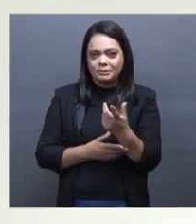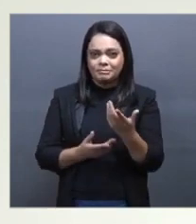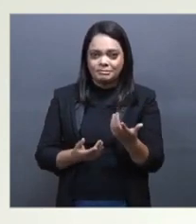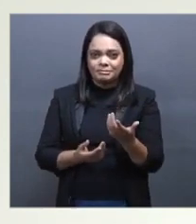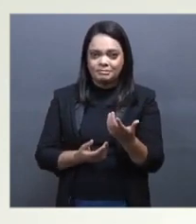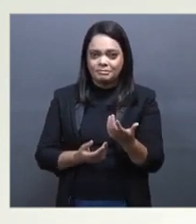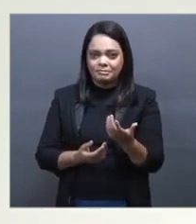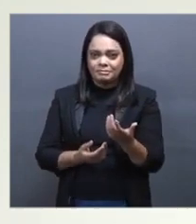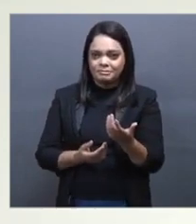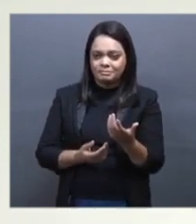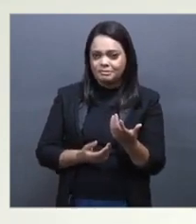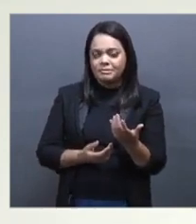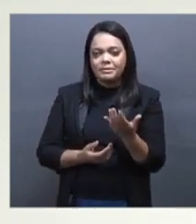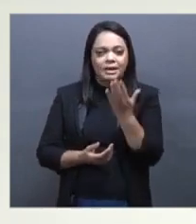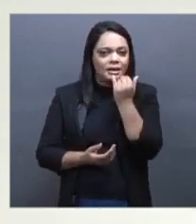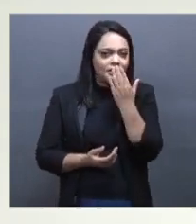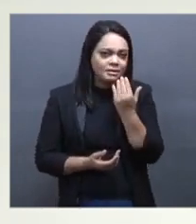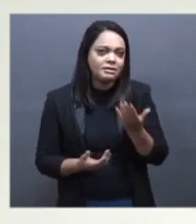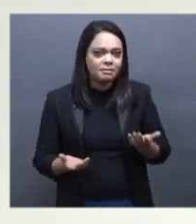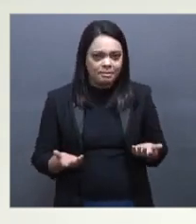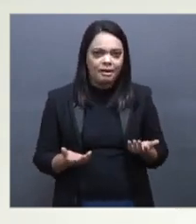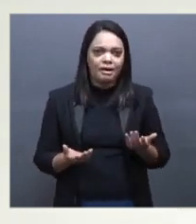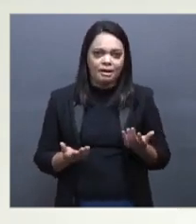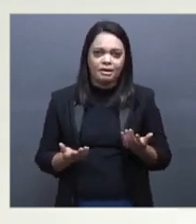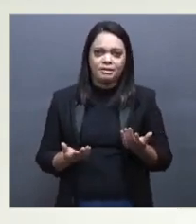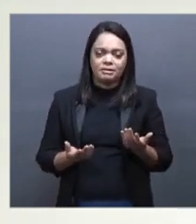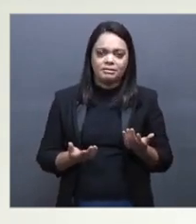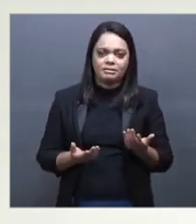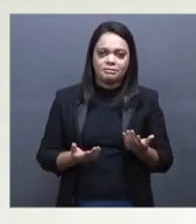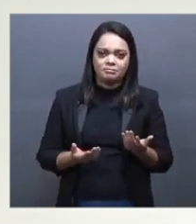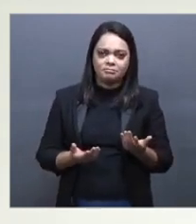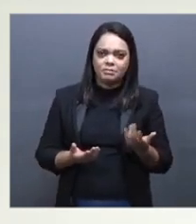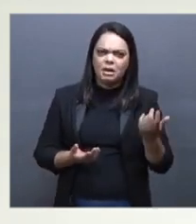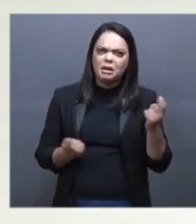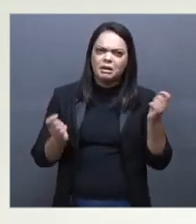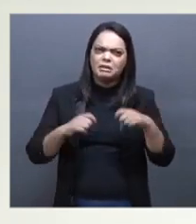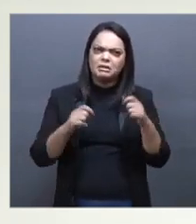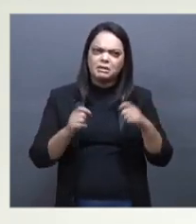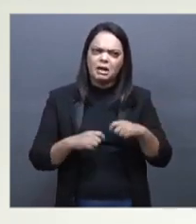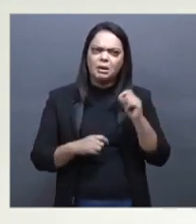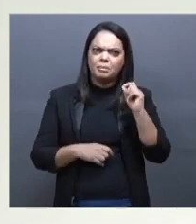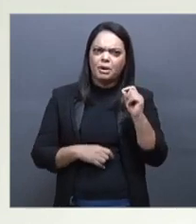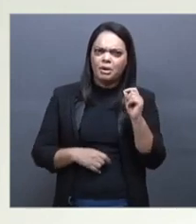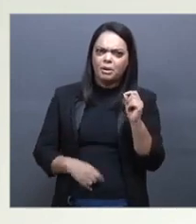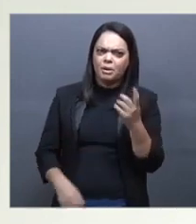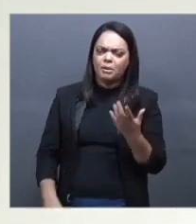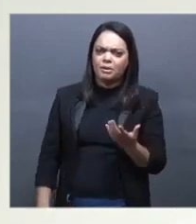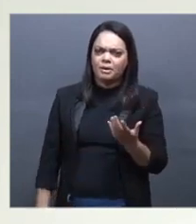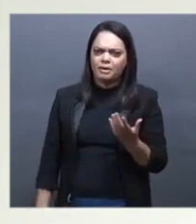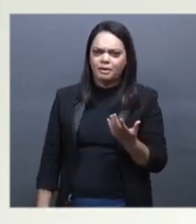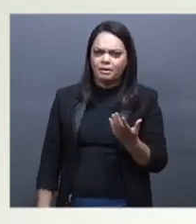cesta básica, que garante alimentação mínima para um trabalhador adulto. Mas se